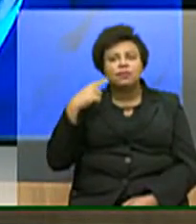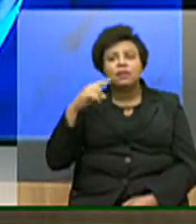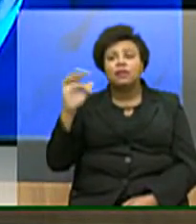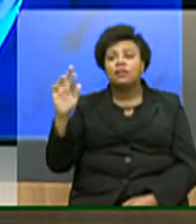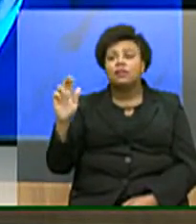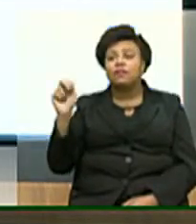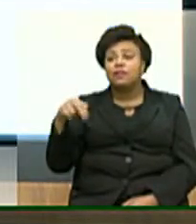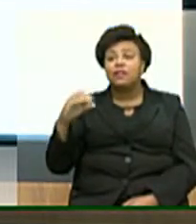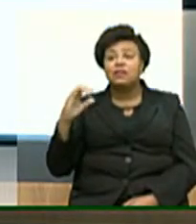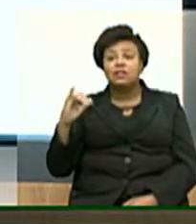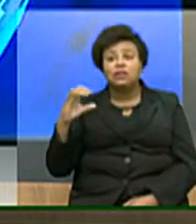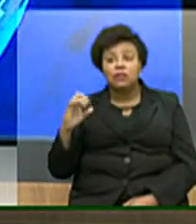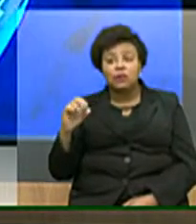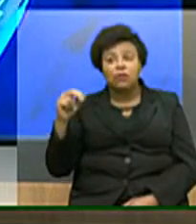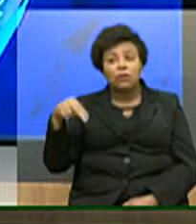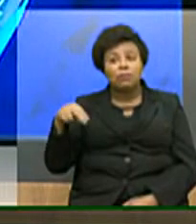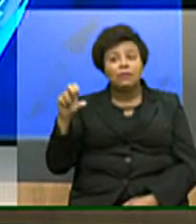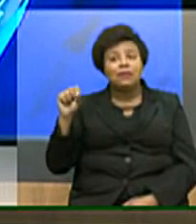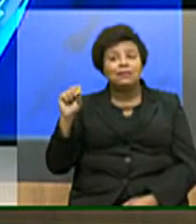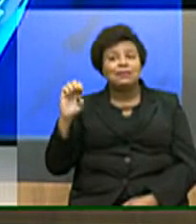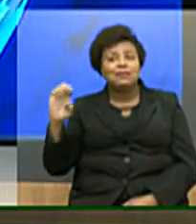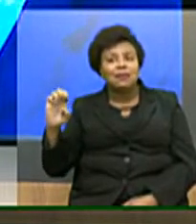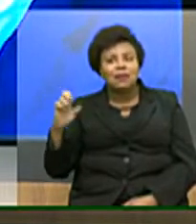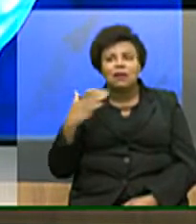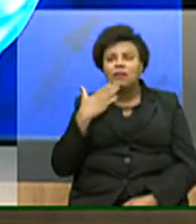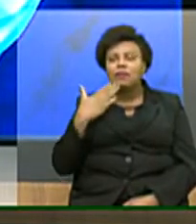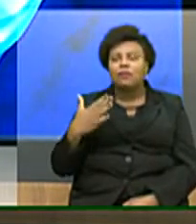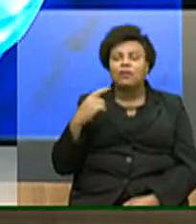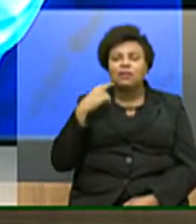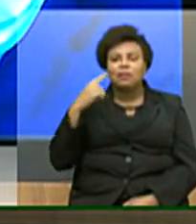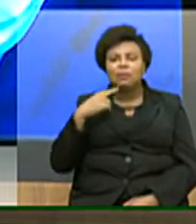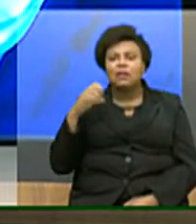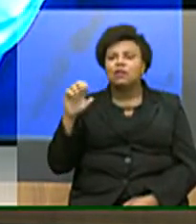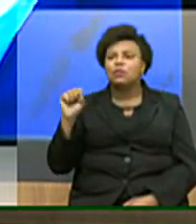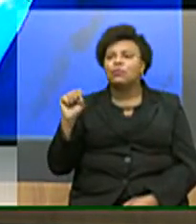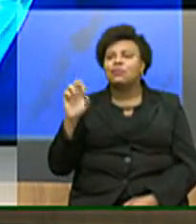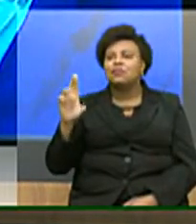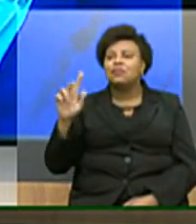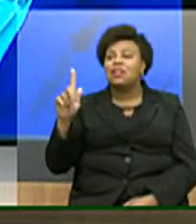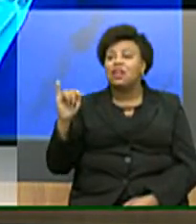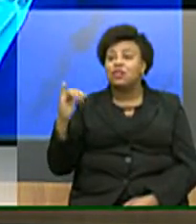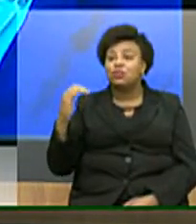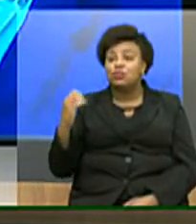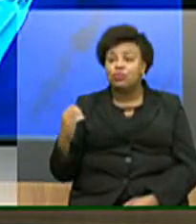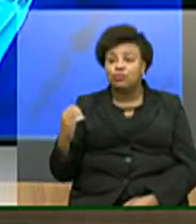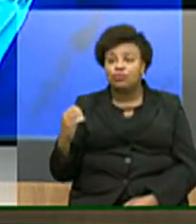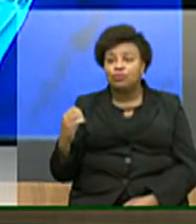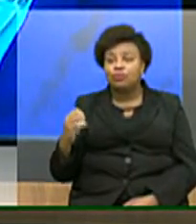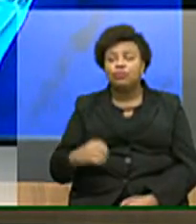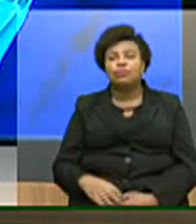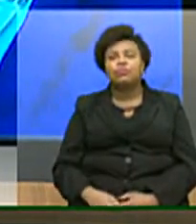França Mense. Favorável, presidente. Deputado Sérgio Pérez.